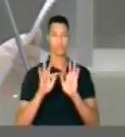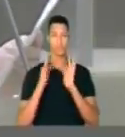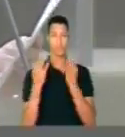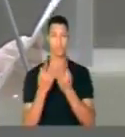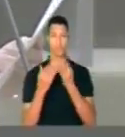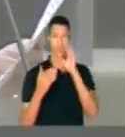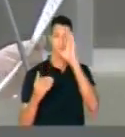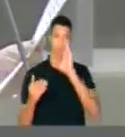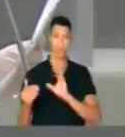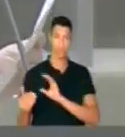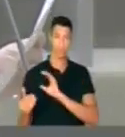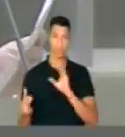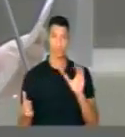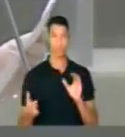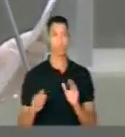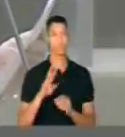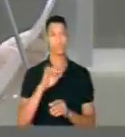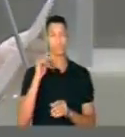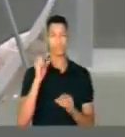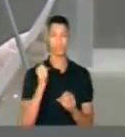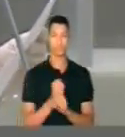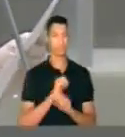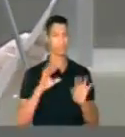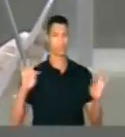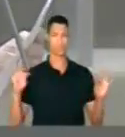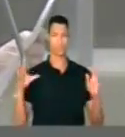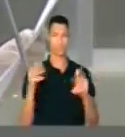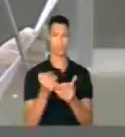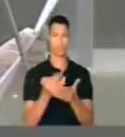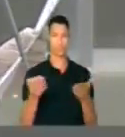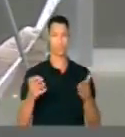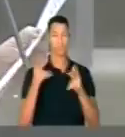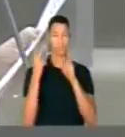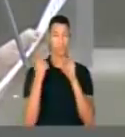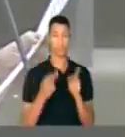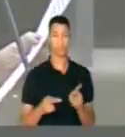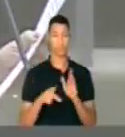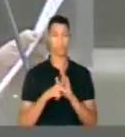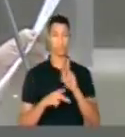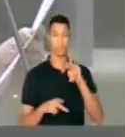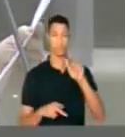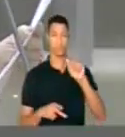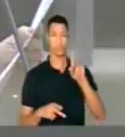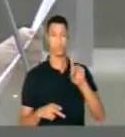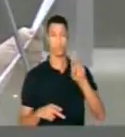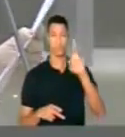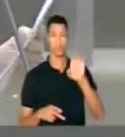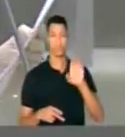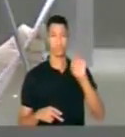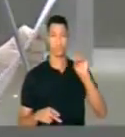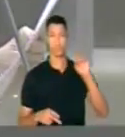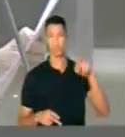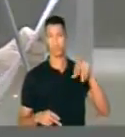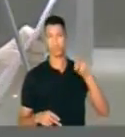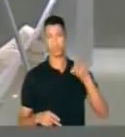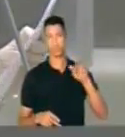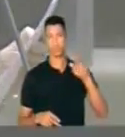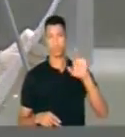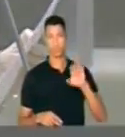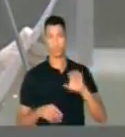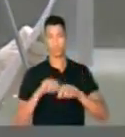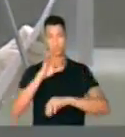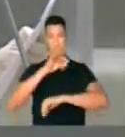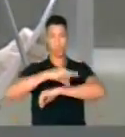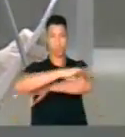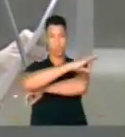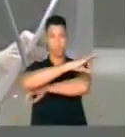família católica. Será uma obra de todos. O projeto é do padre Silvano Onofre de Amorim, um arquiteto